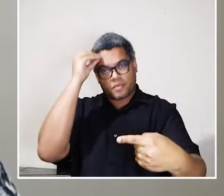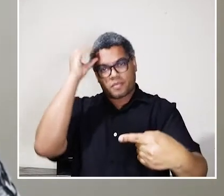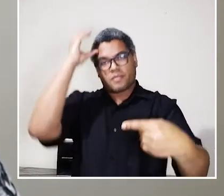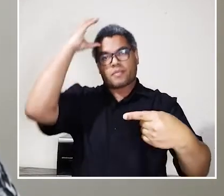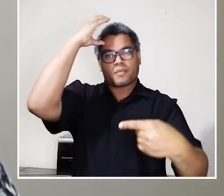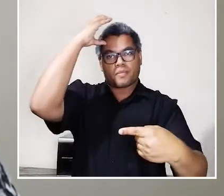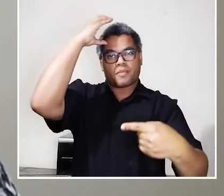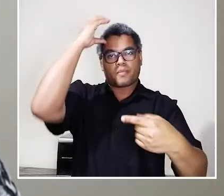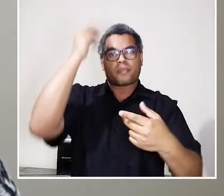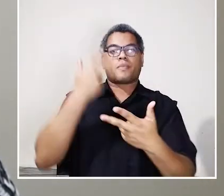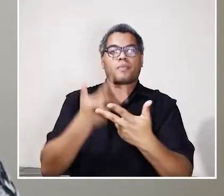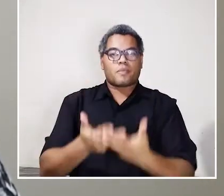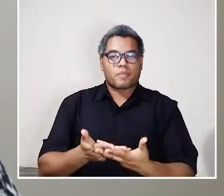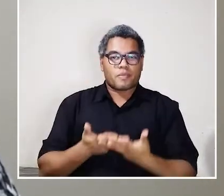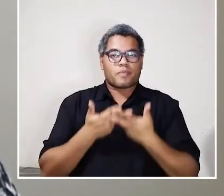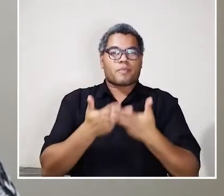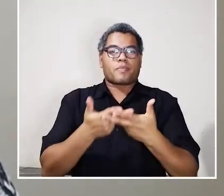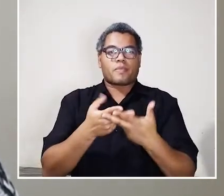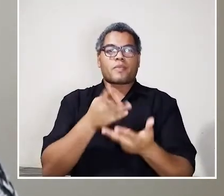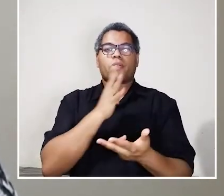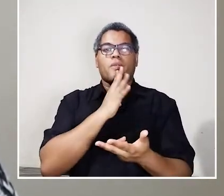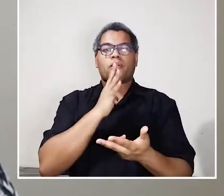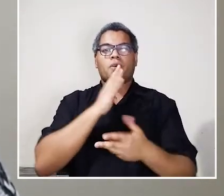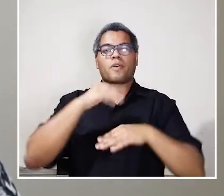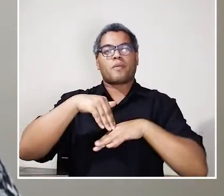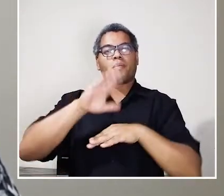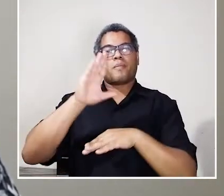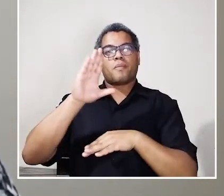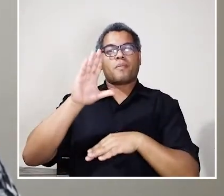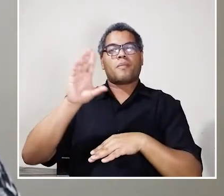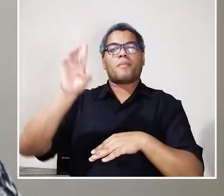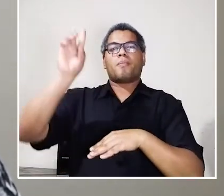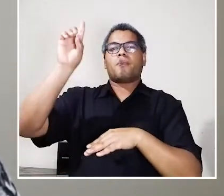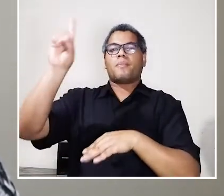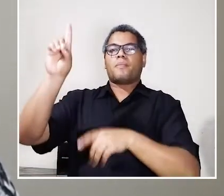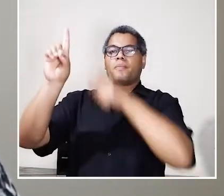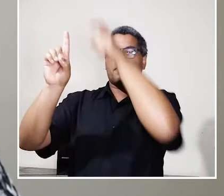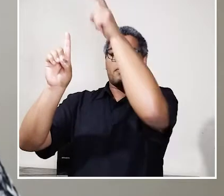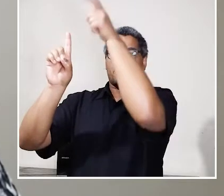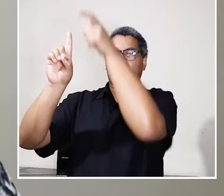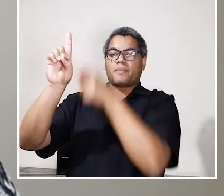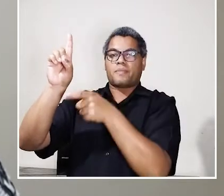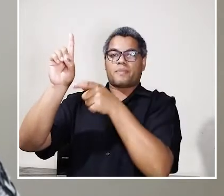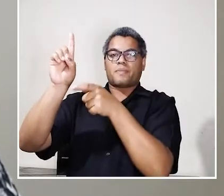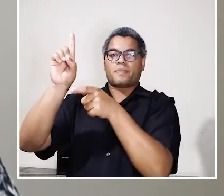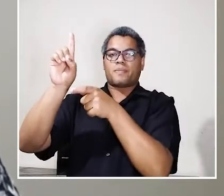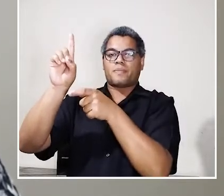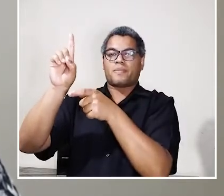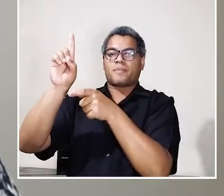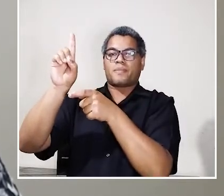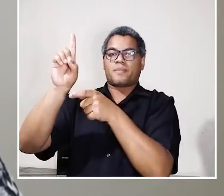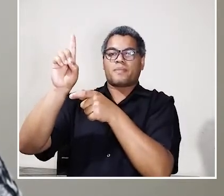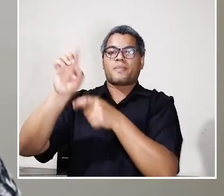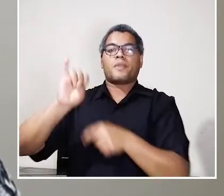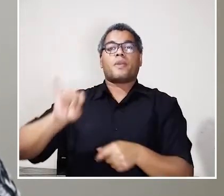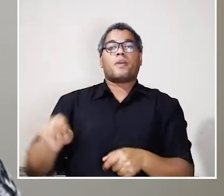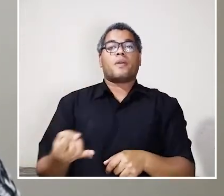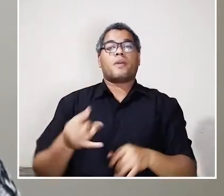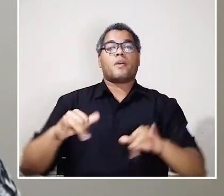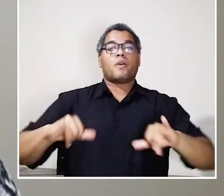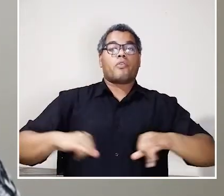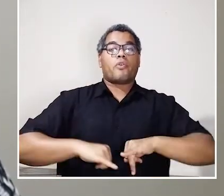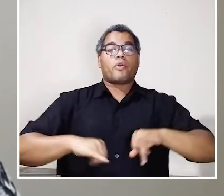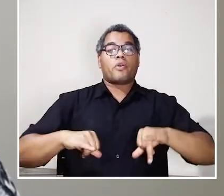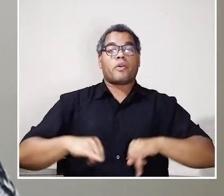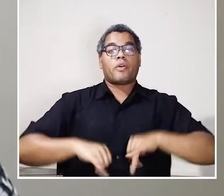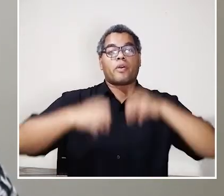e resiliente, mais conhecedor do caráter do seu Consolador.